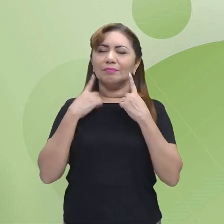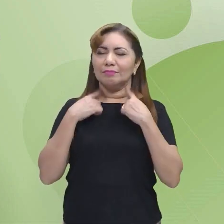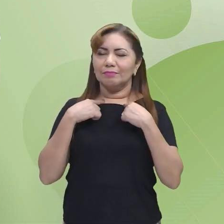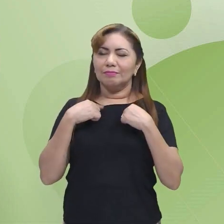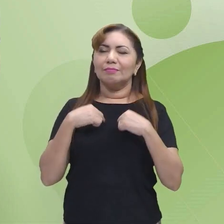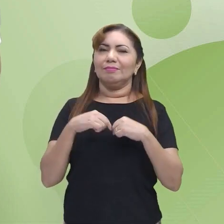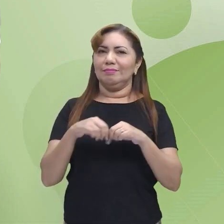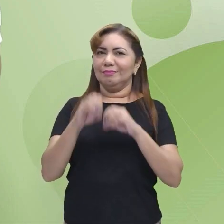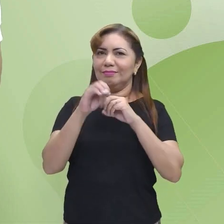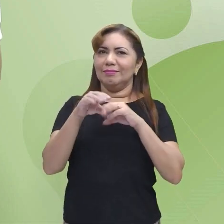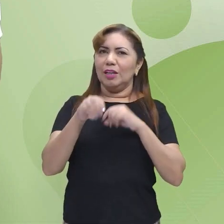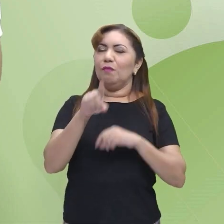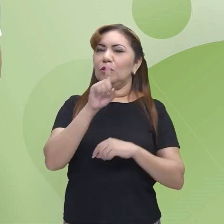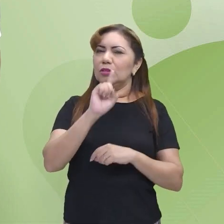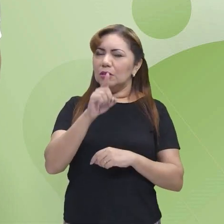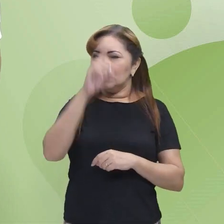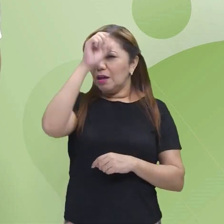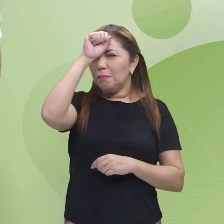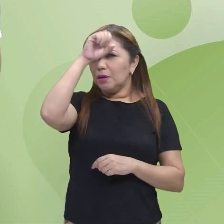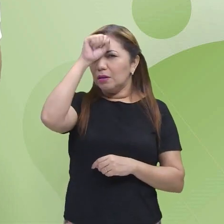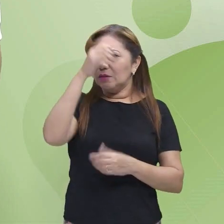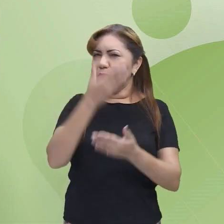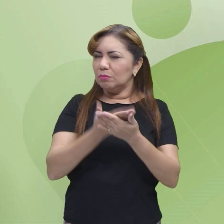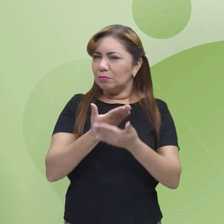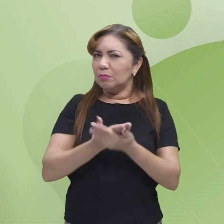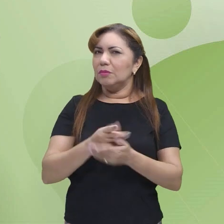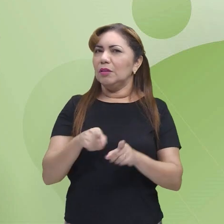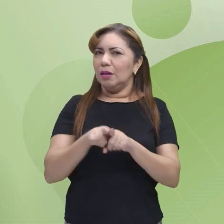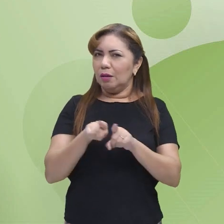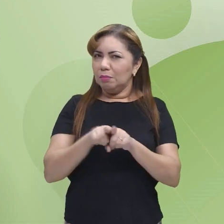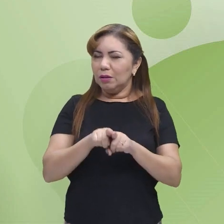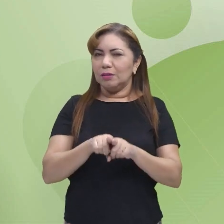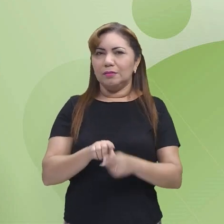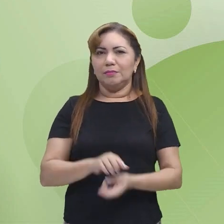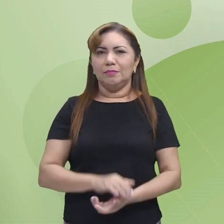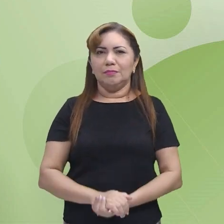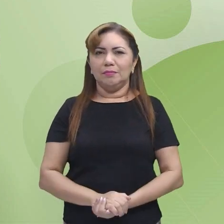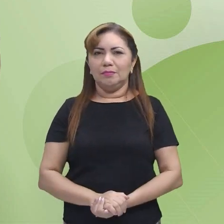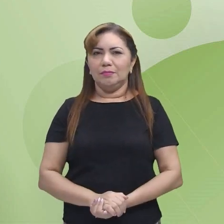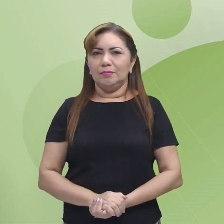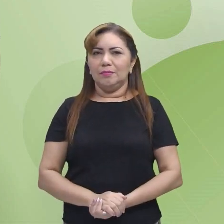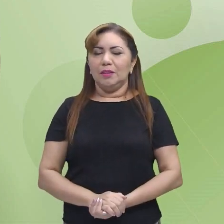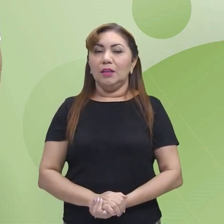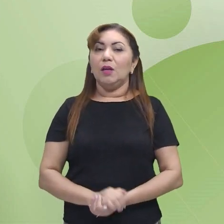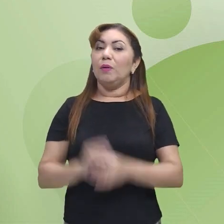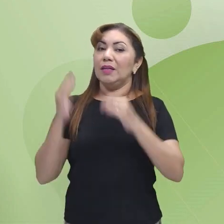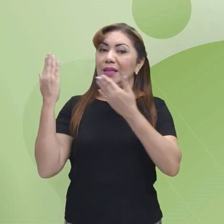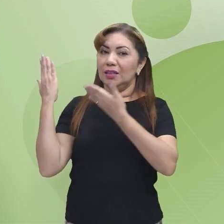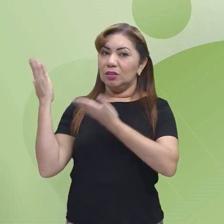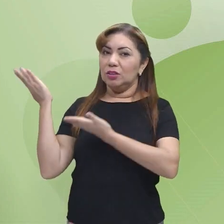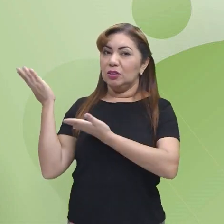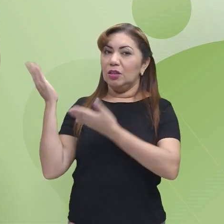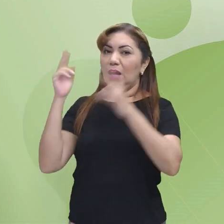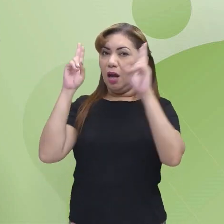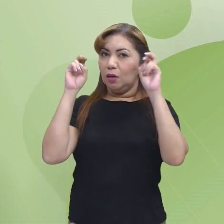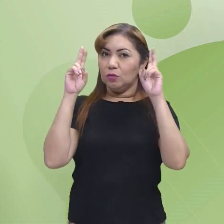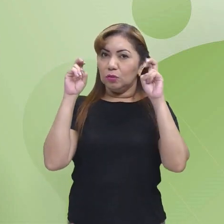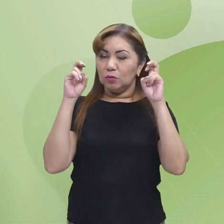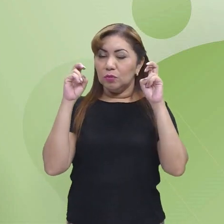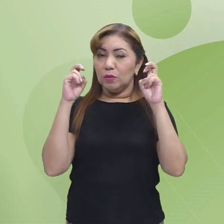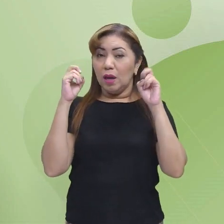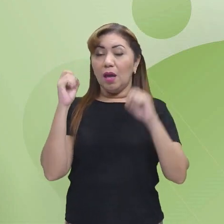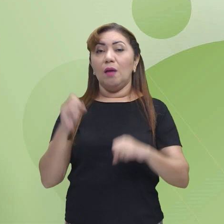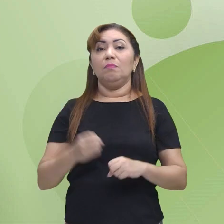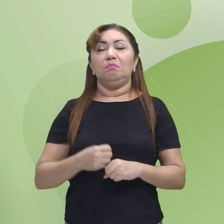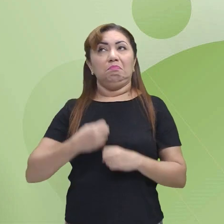essa vontade de aprender. Então, a reprodução humana ela é muito extensa e tem muitos processos que você, ao decorrer,